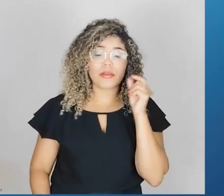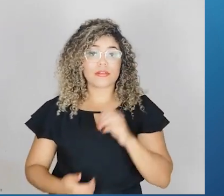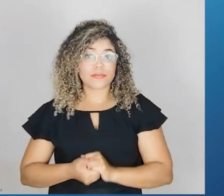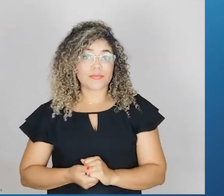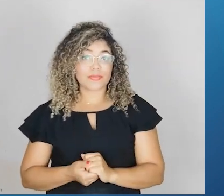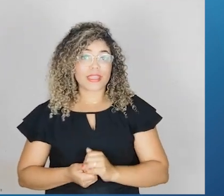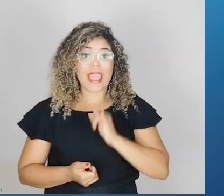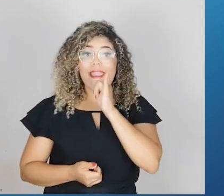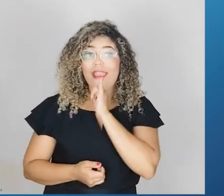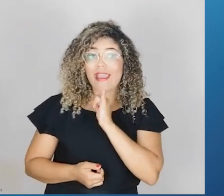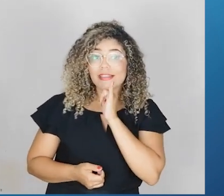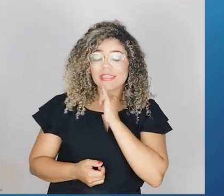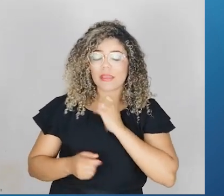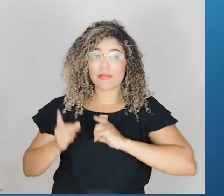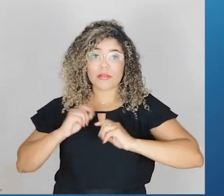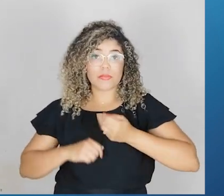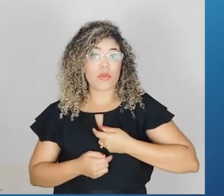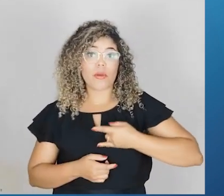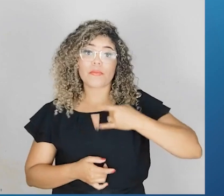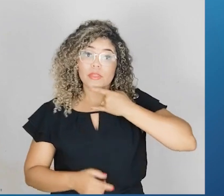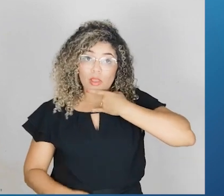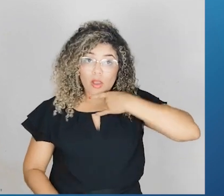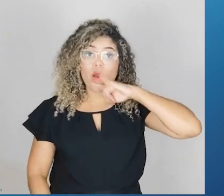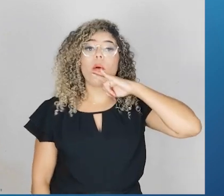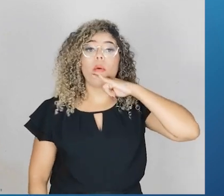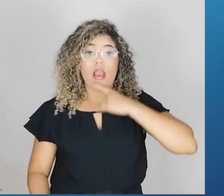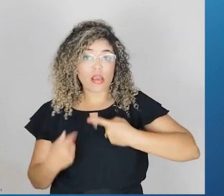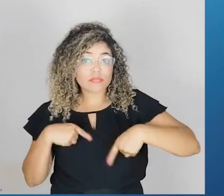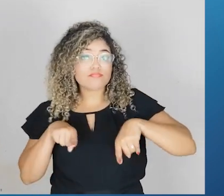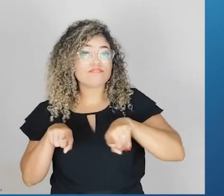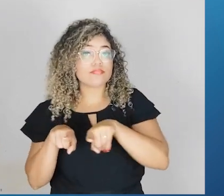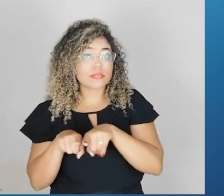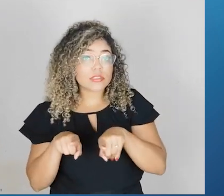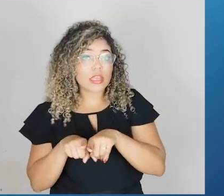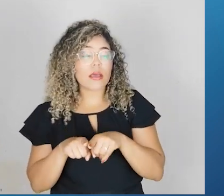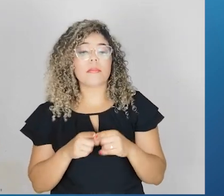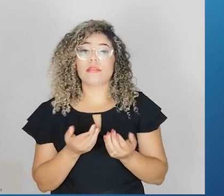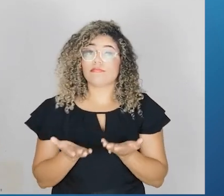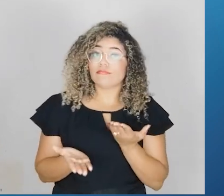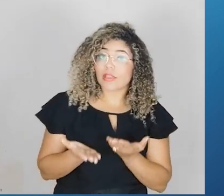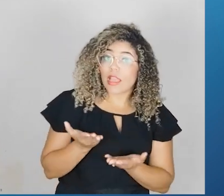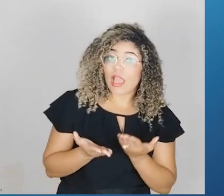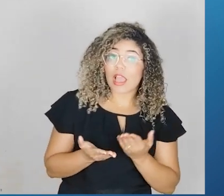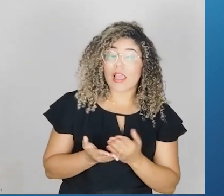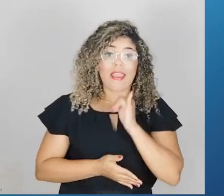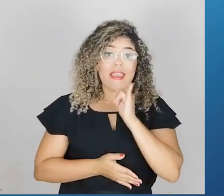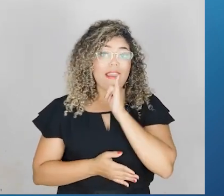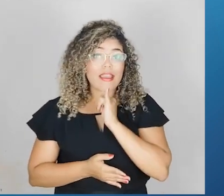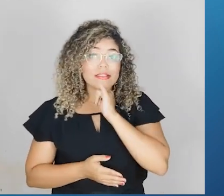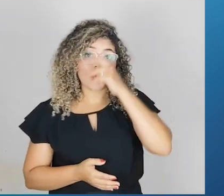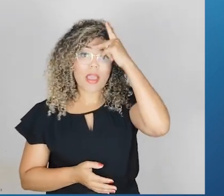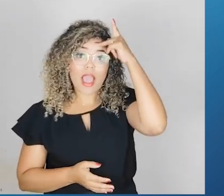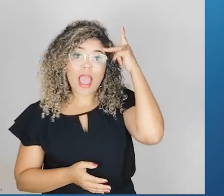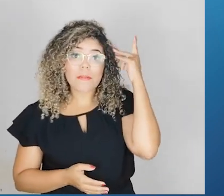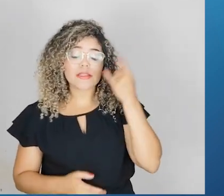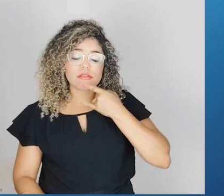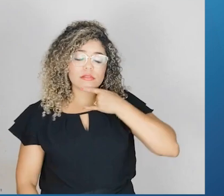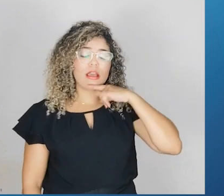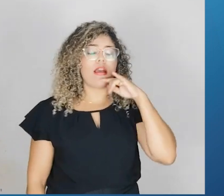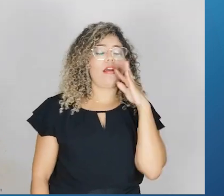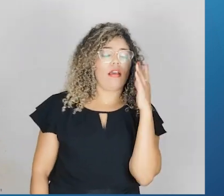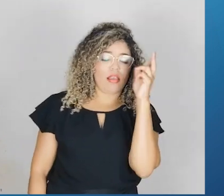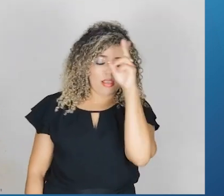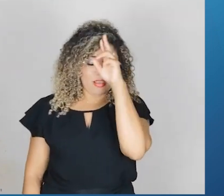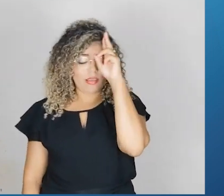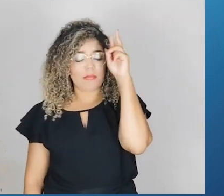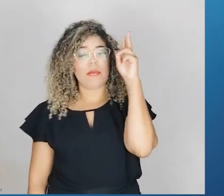Exemplos de drogas depressoras. O álcool atuando também na parte de equilíbrio, né? Quando uma pessoa está alcoolizada, ela também tem